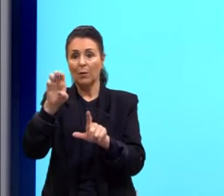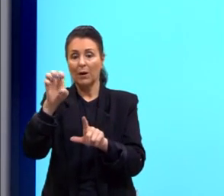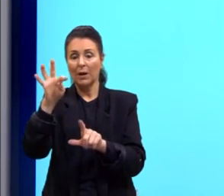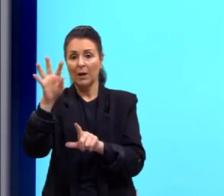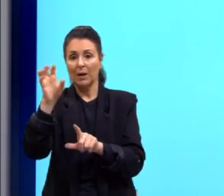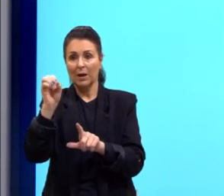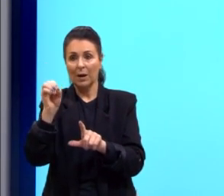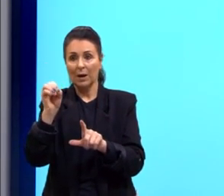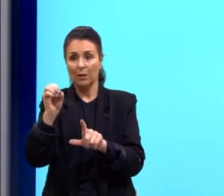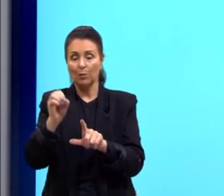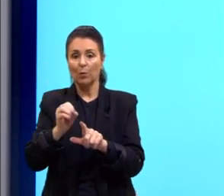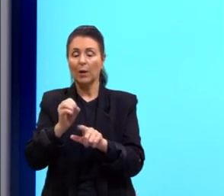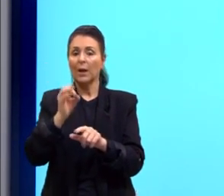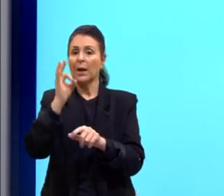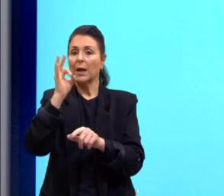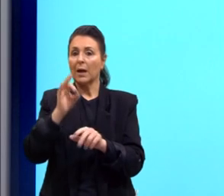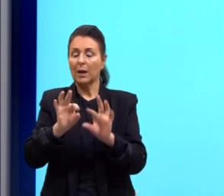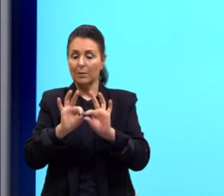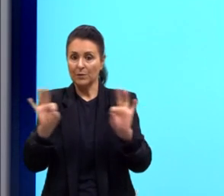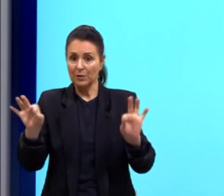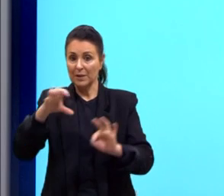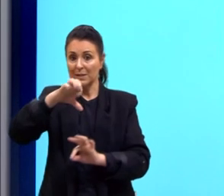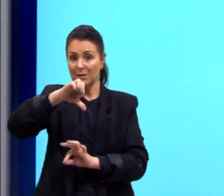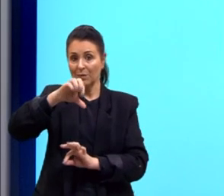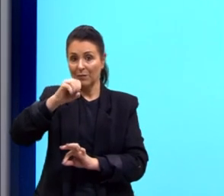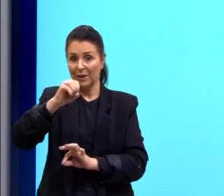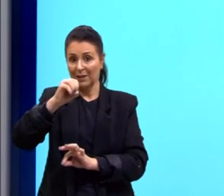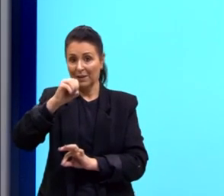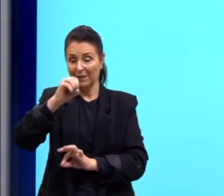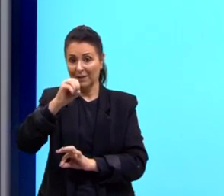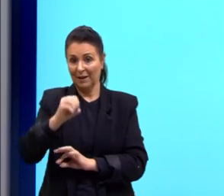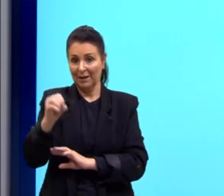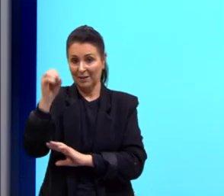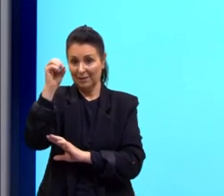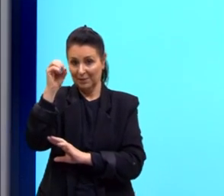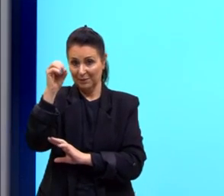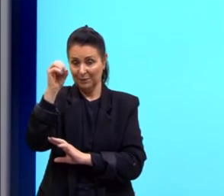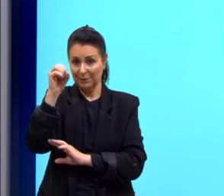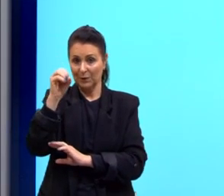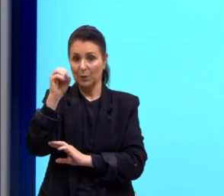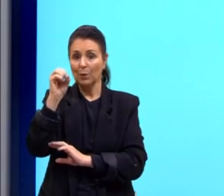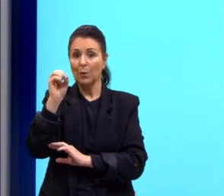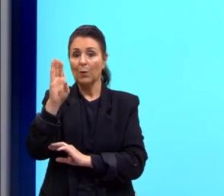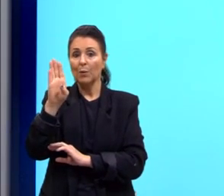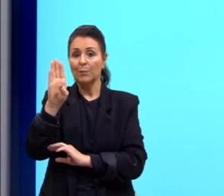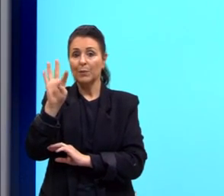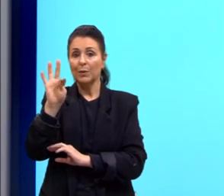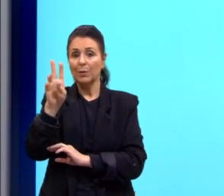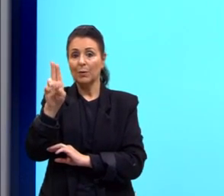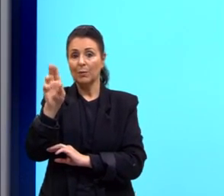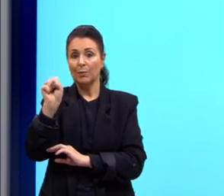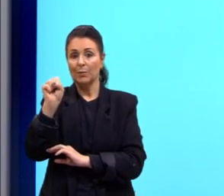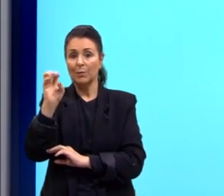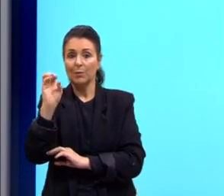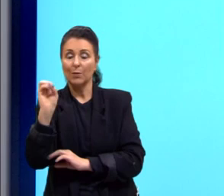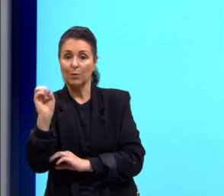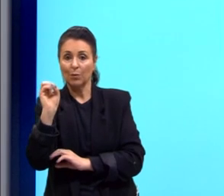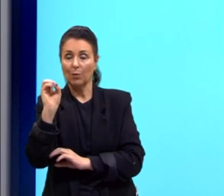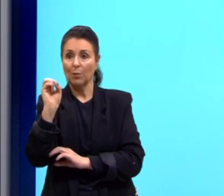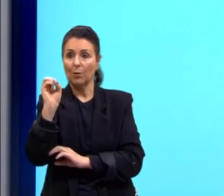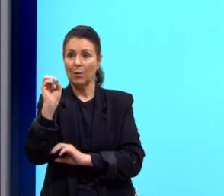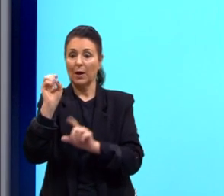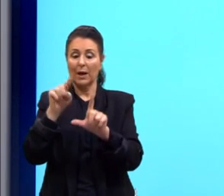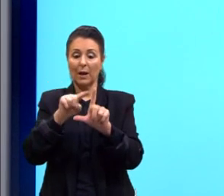possui a medida exatamente de 90 graus o ângulo obtuso é aquele ângulo